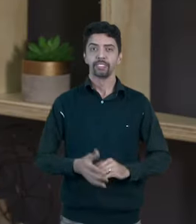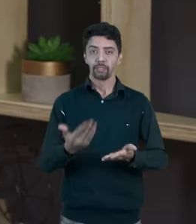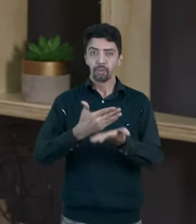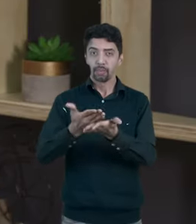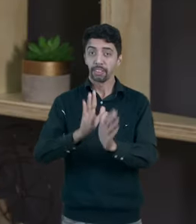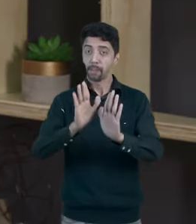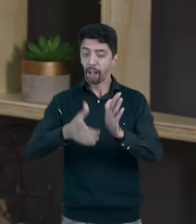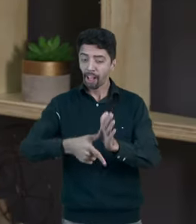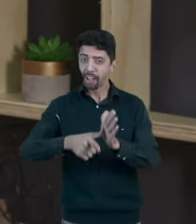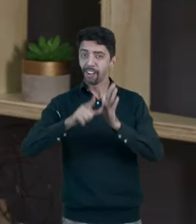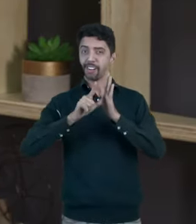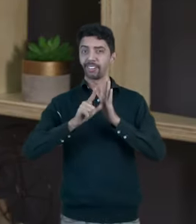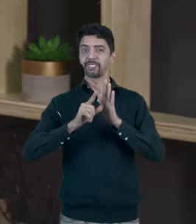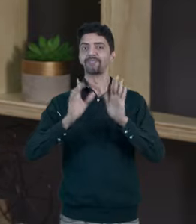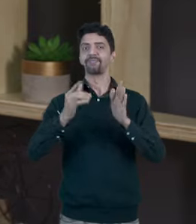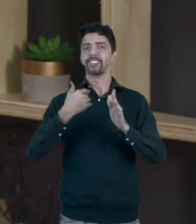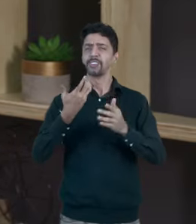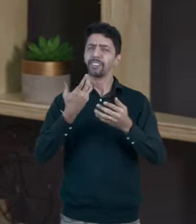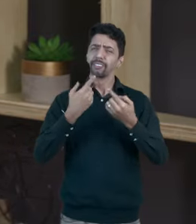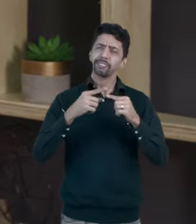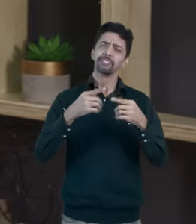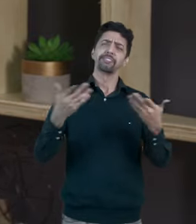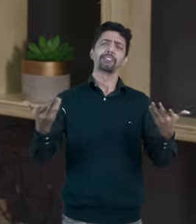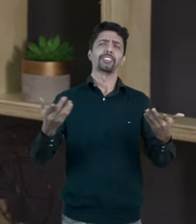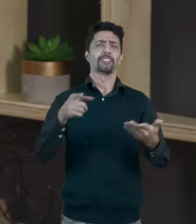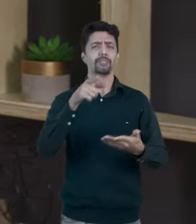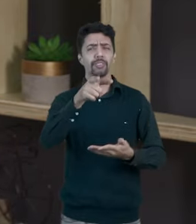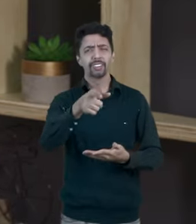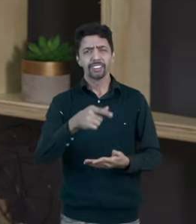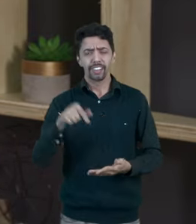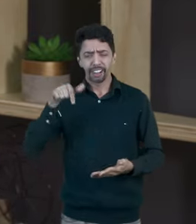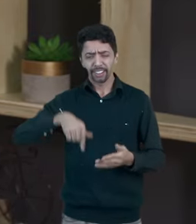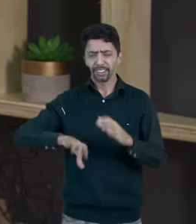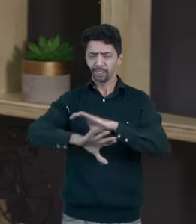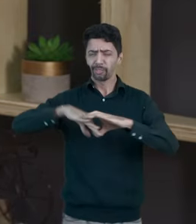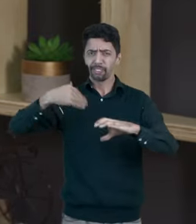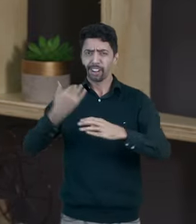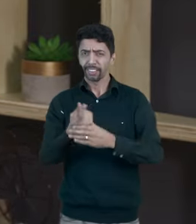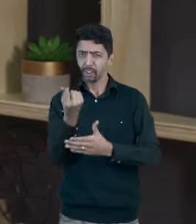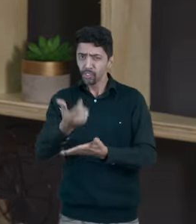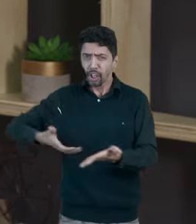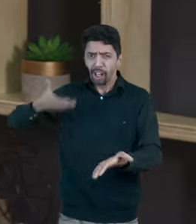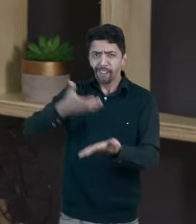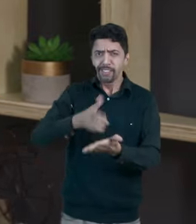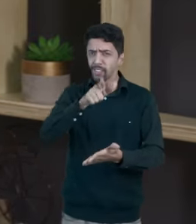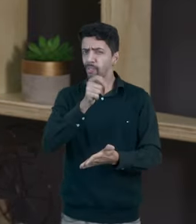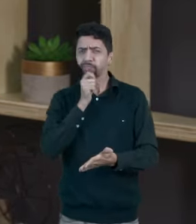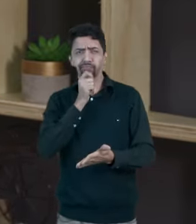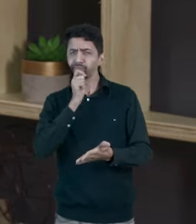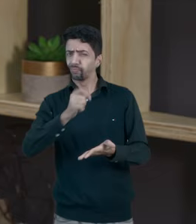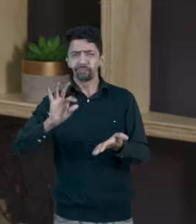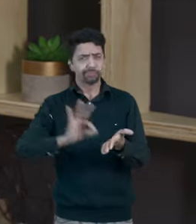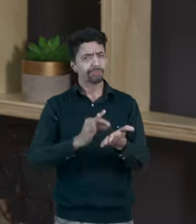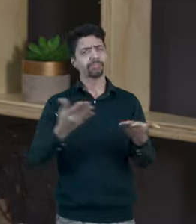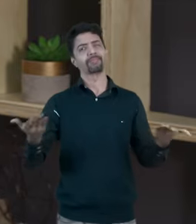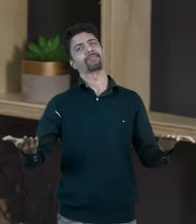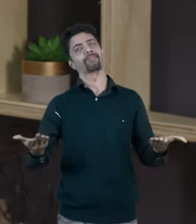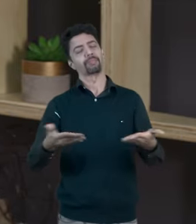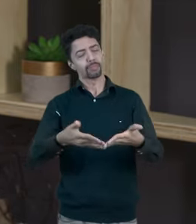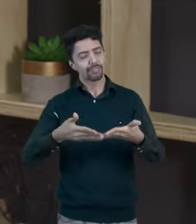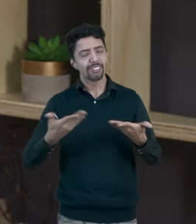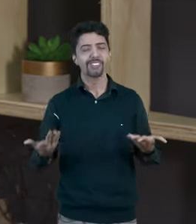antes de começar esse vídeo aqui eu quero fazer uma reclamação para você que não está inscrito no meu canal que se inscreva ok